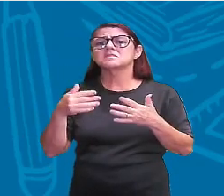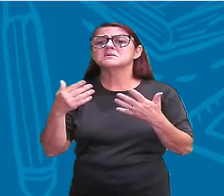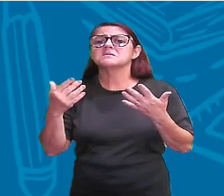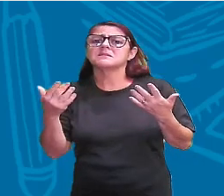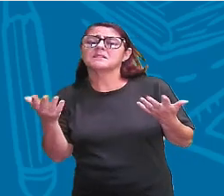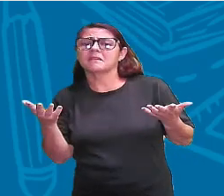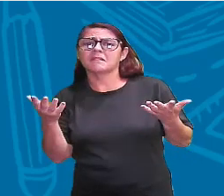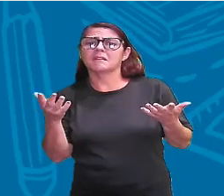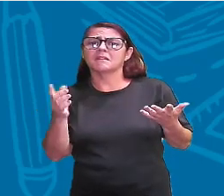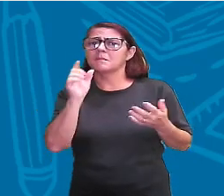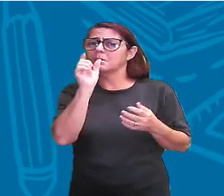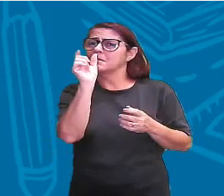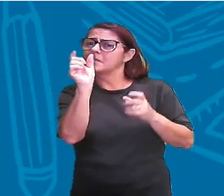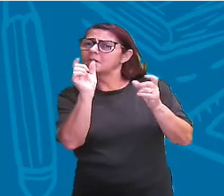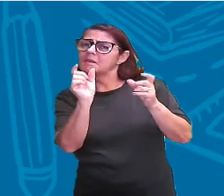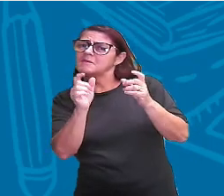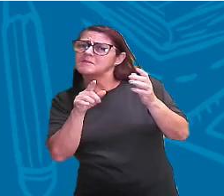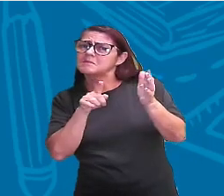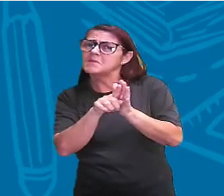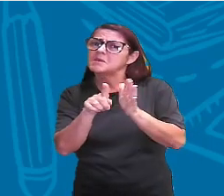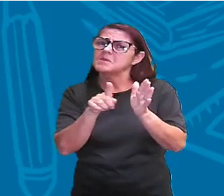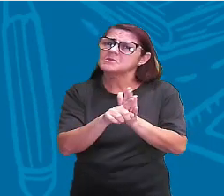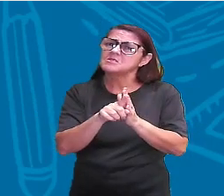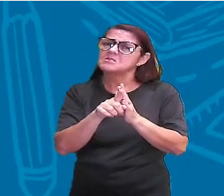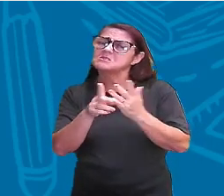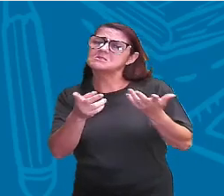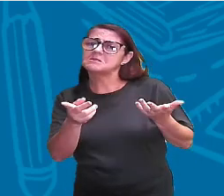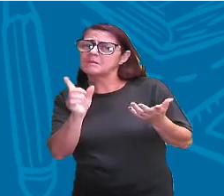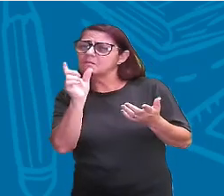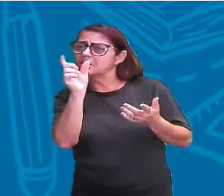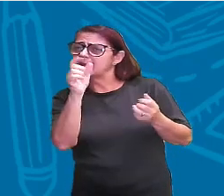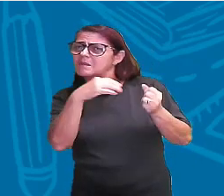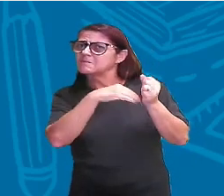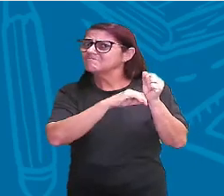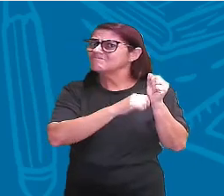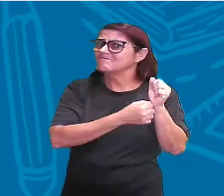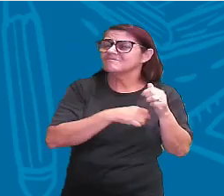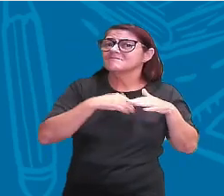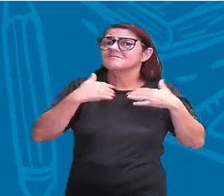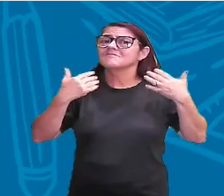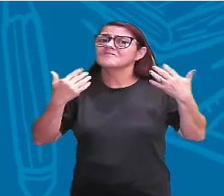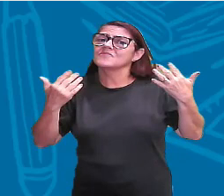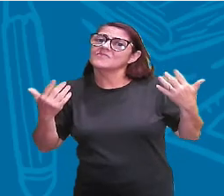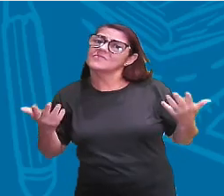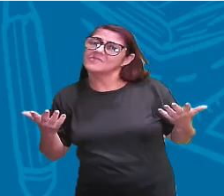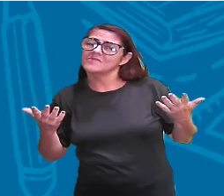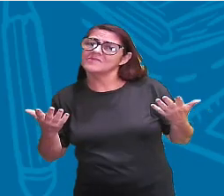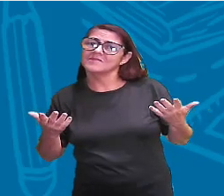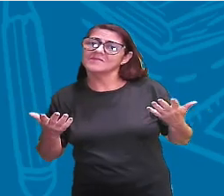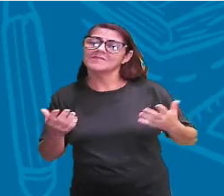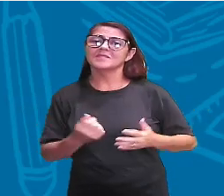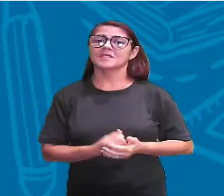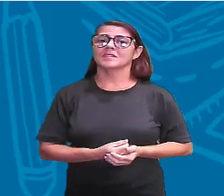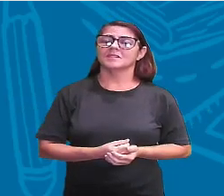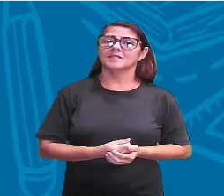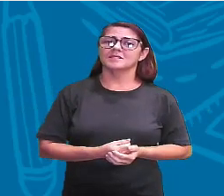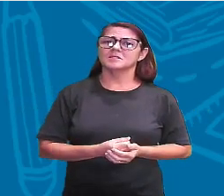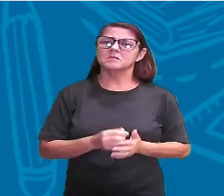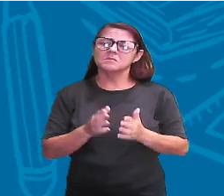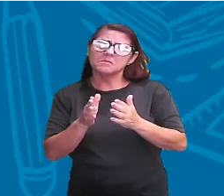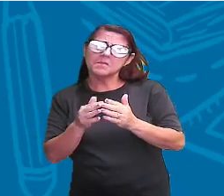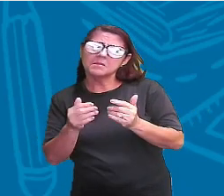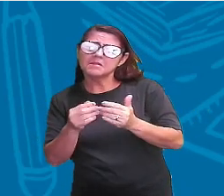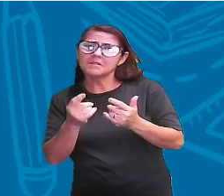as palavrinhas que a gente faz pergunta, as palavrinhas-chave que dão sempre a gente aquele tom de